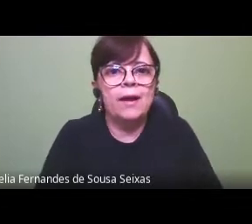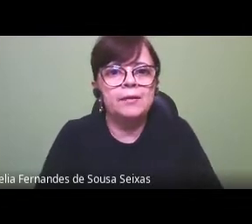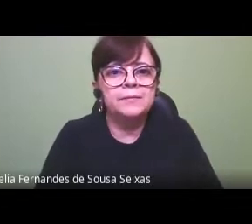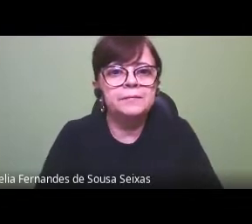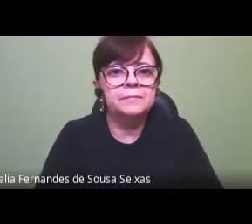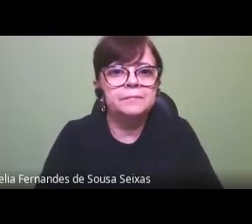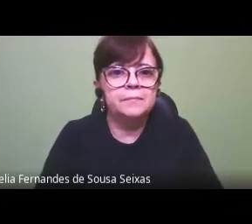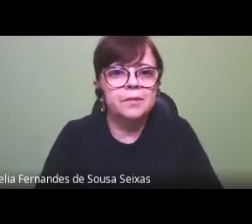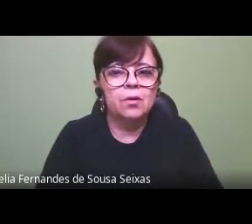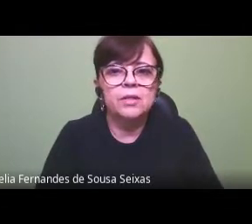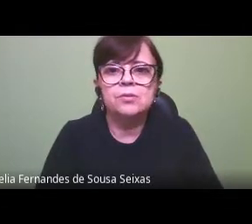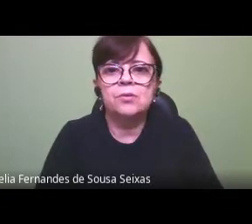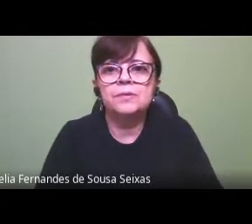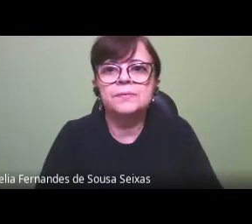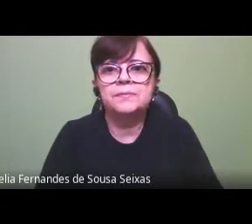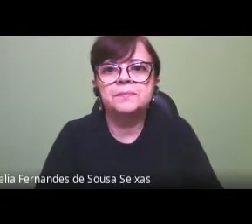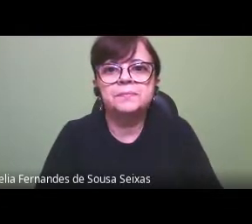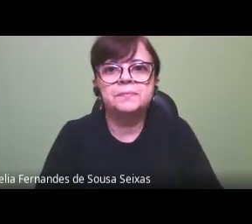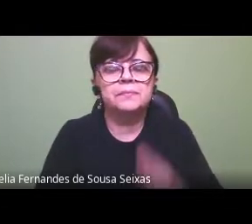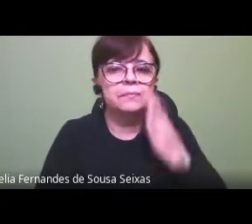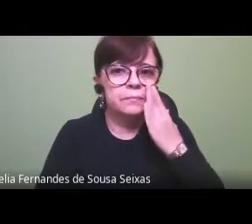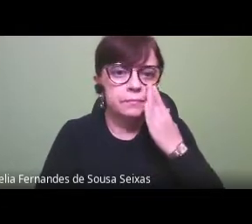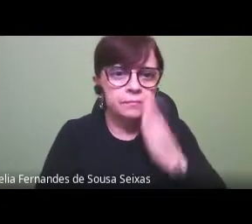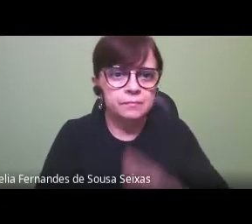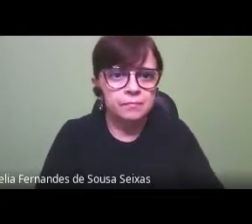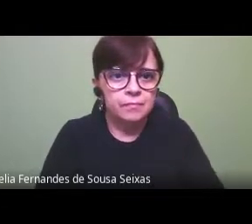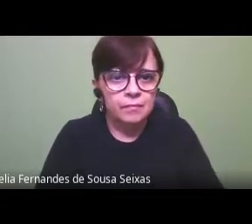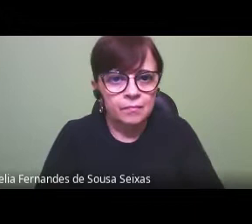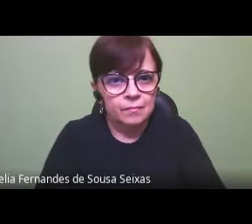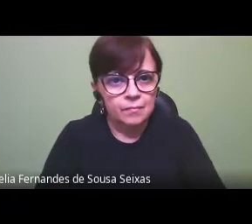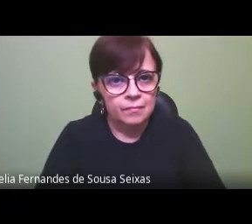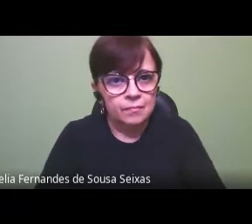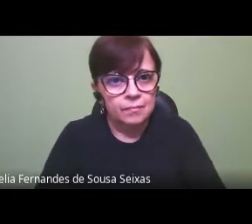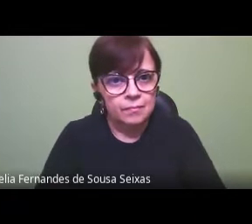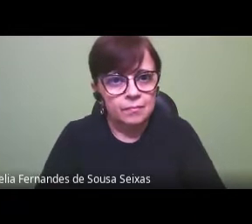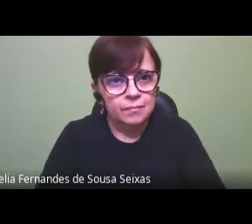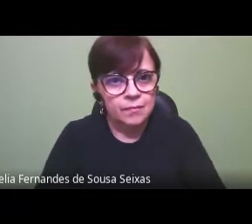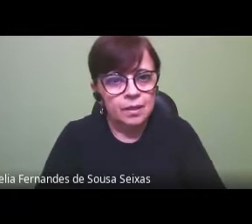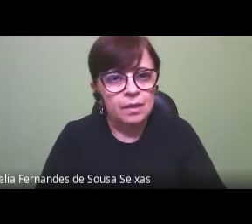Movimento circular. Olha só.